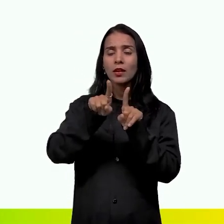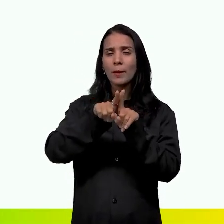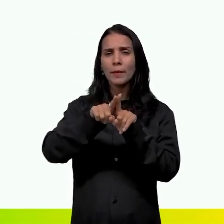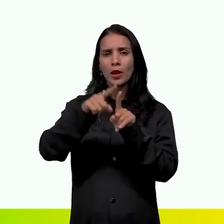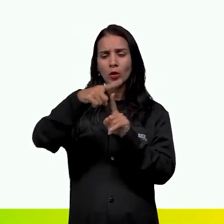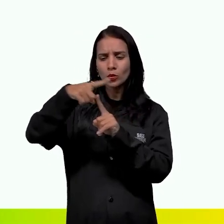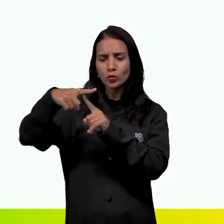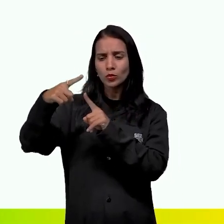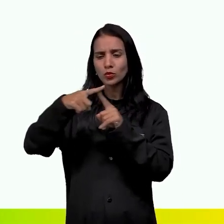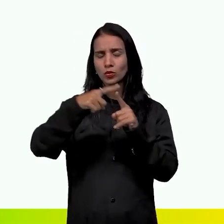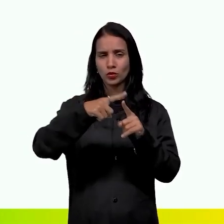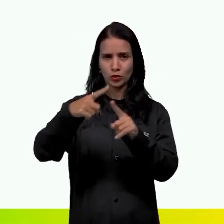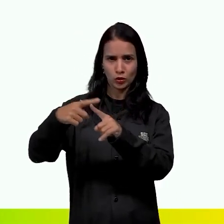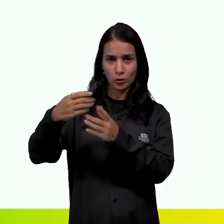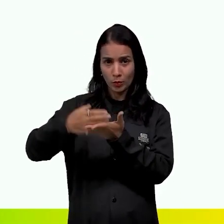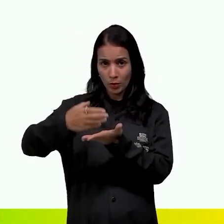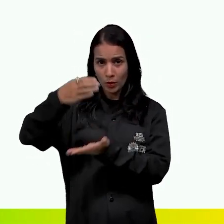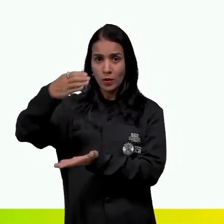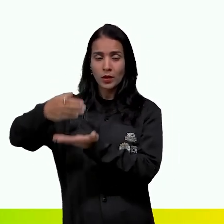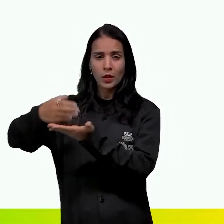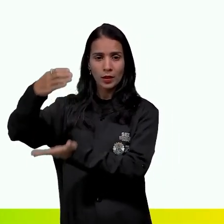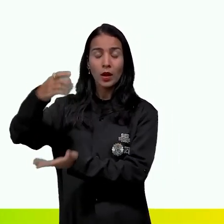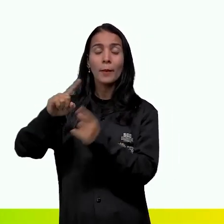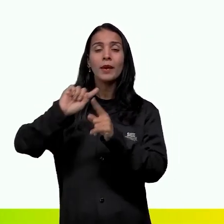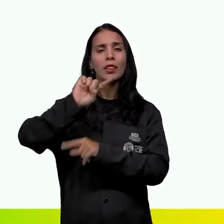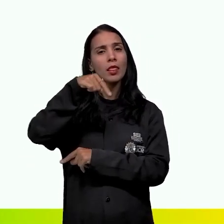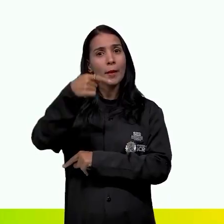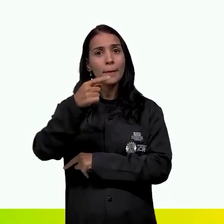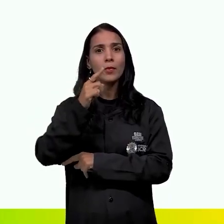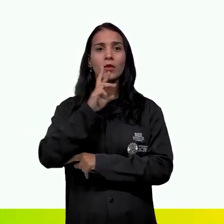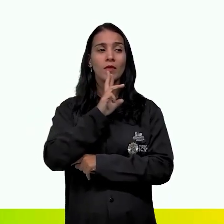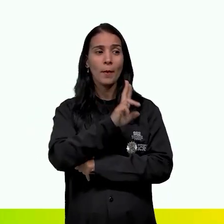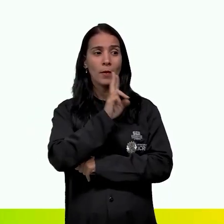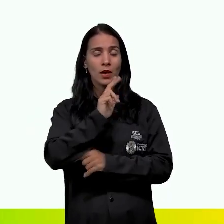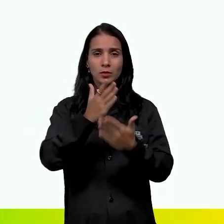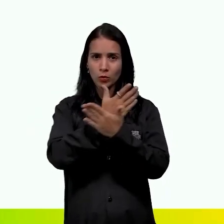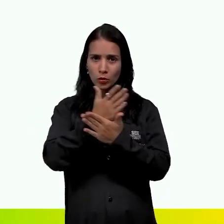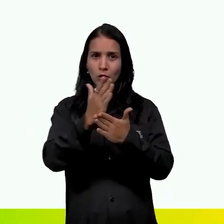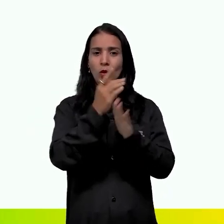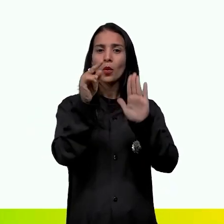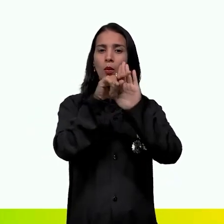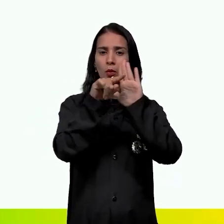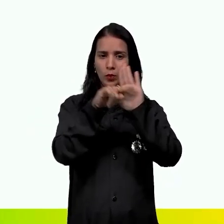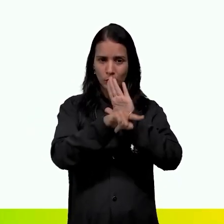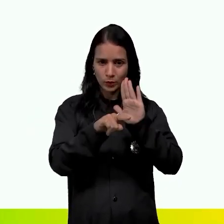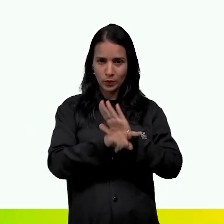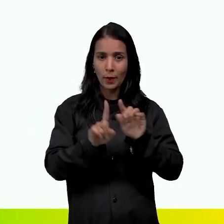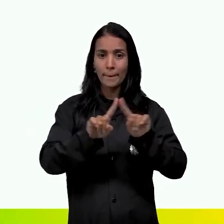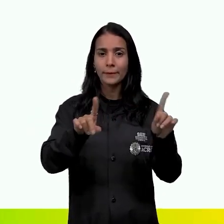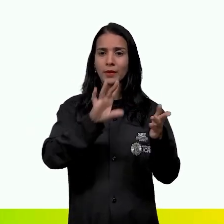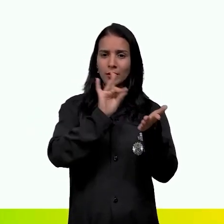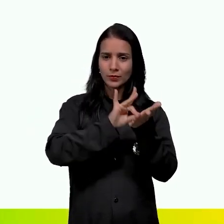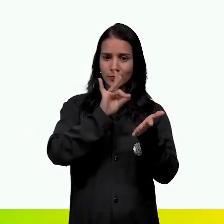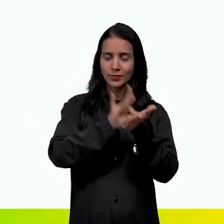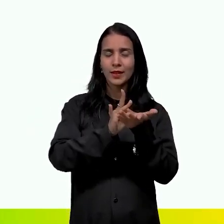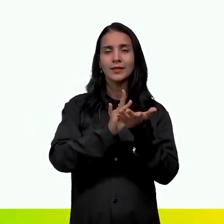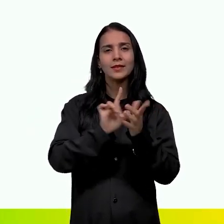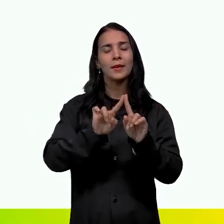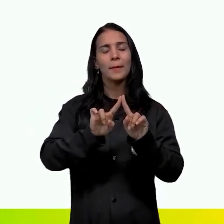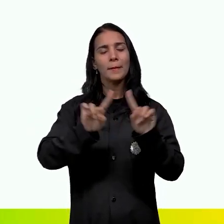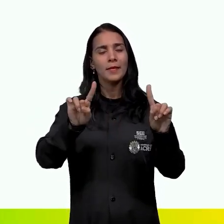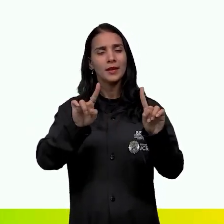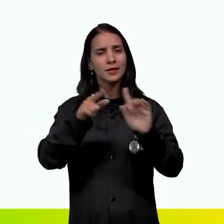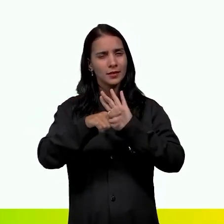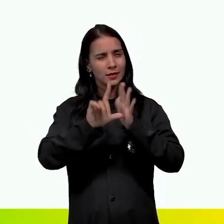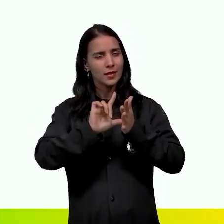resolver problemas reais envolvendo esses sólidos geométricos. Vamos começar então definindo, relembrando o que são